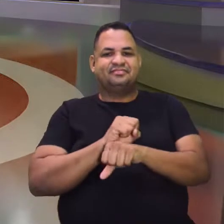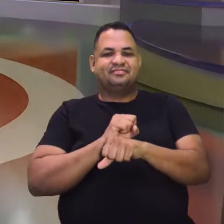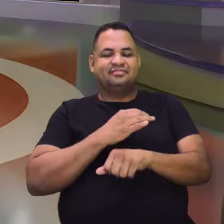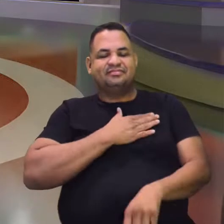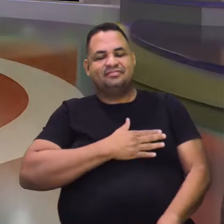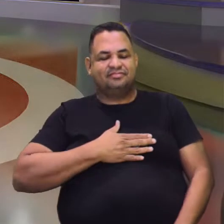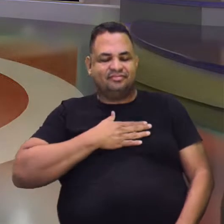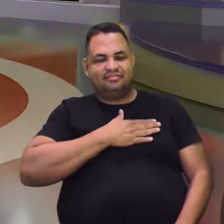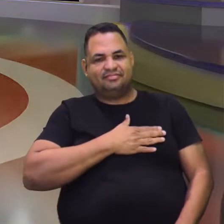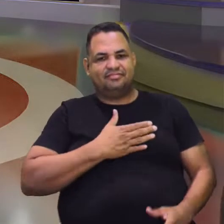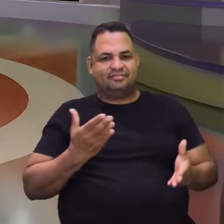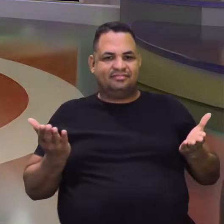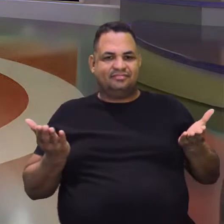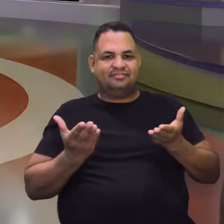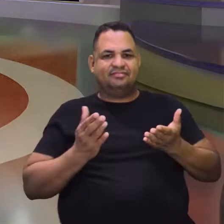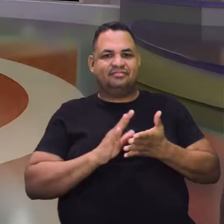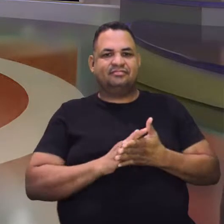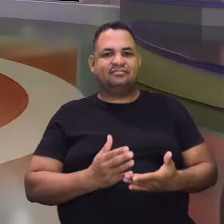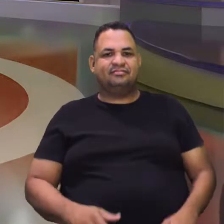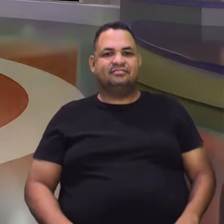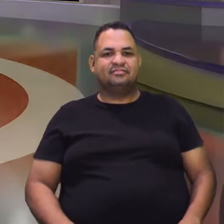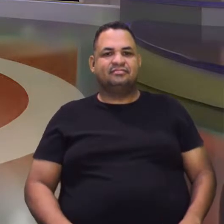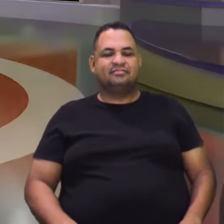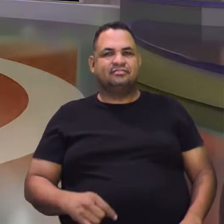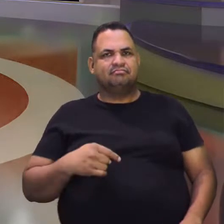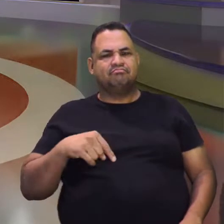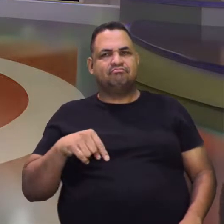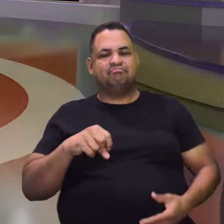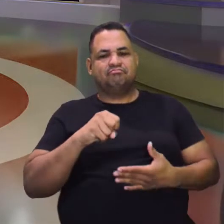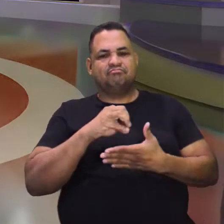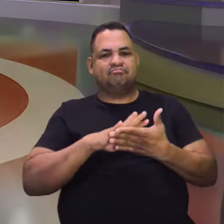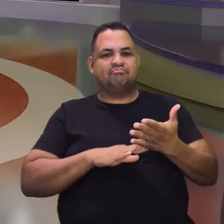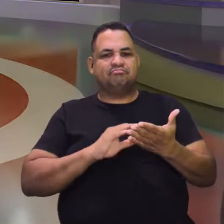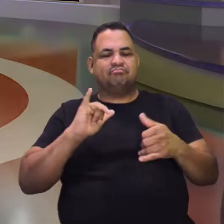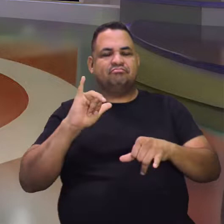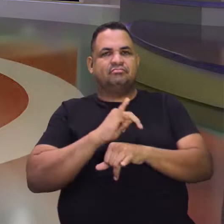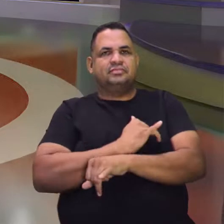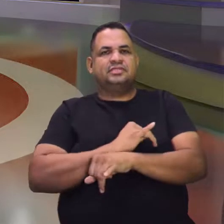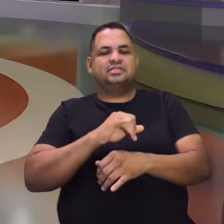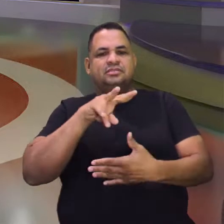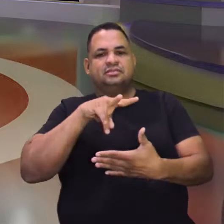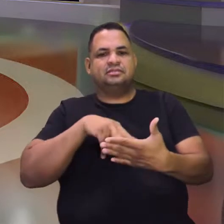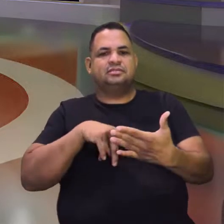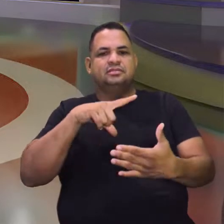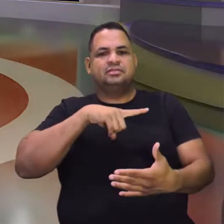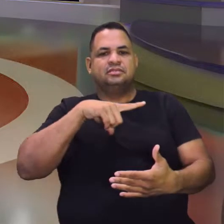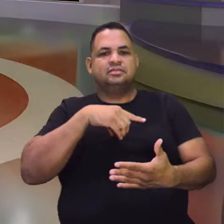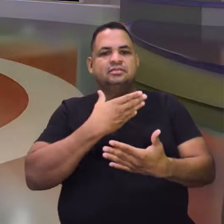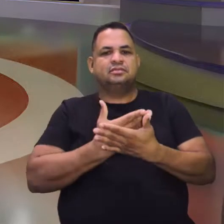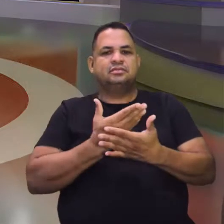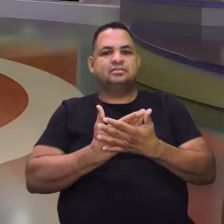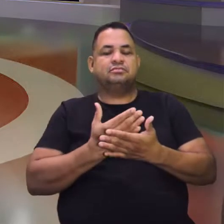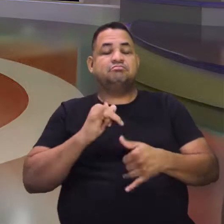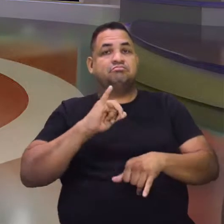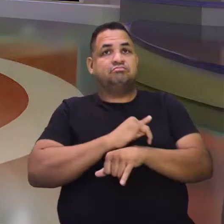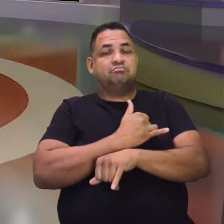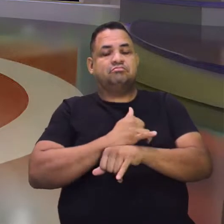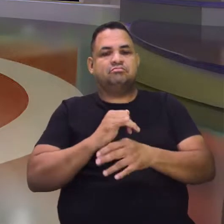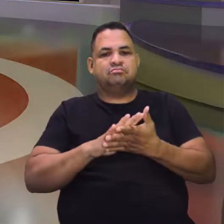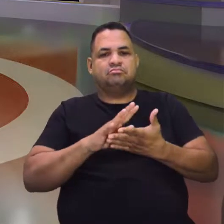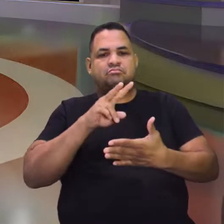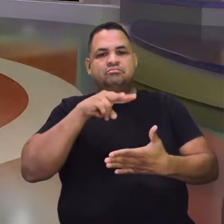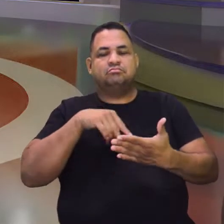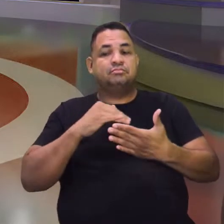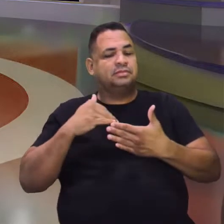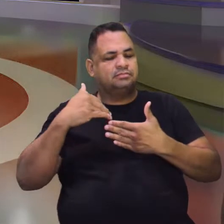estejam gostando e hoje a gente vai sair daquela questão de estratégias de leitura, ainda teremos aulas sobre estratégias de leitura